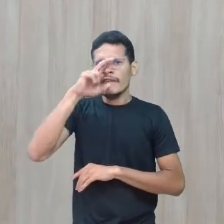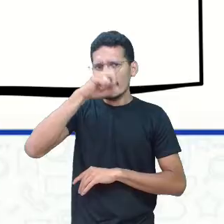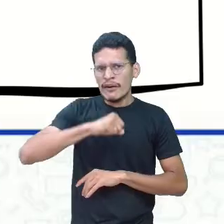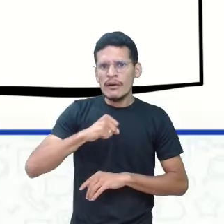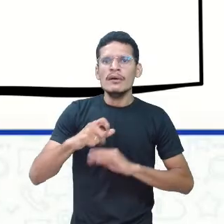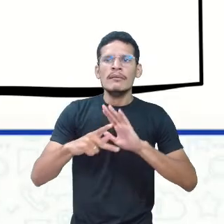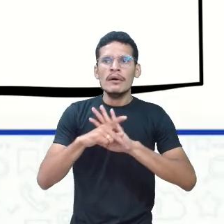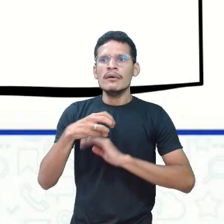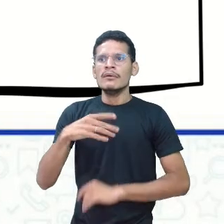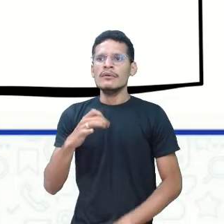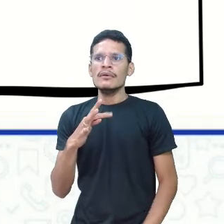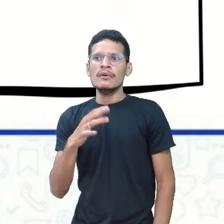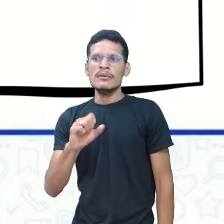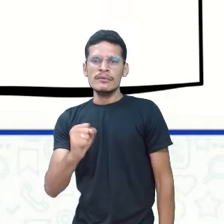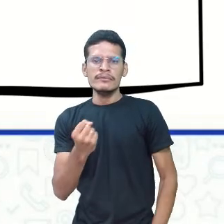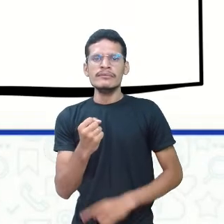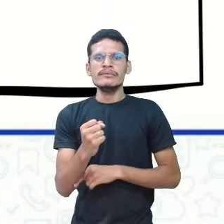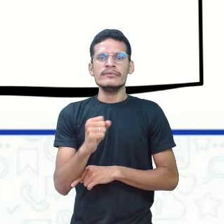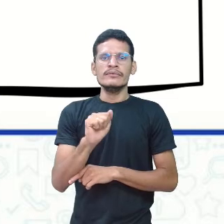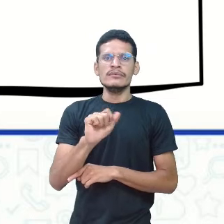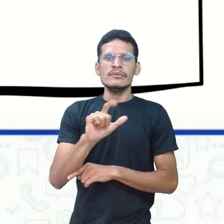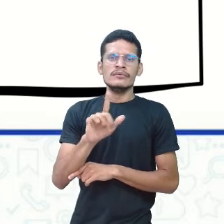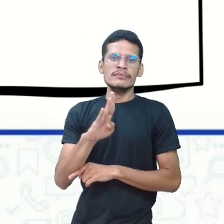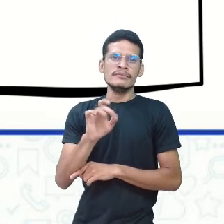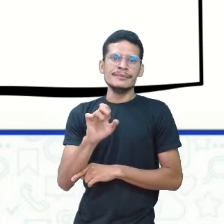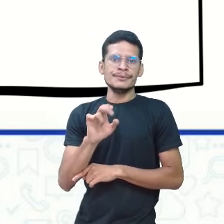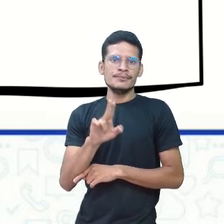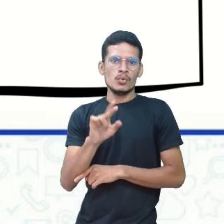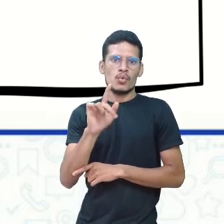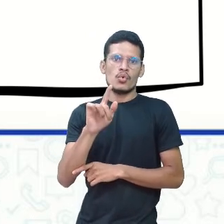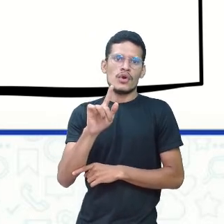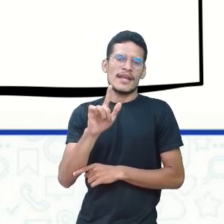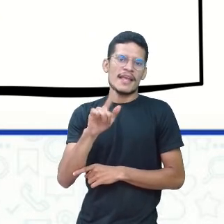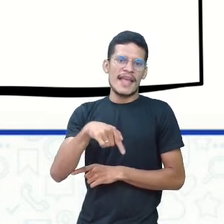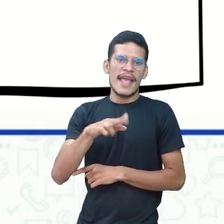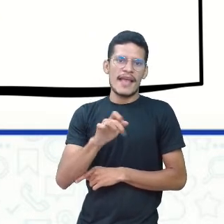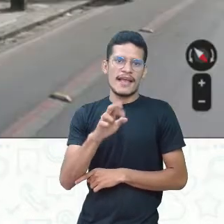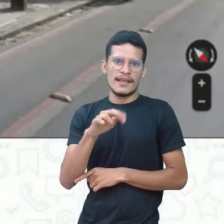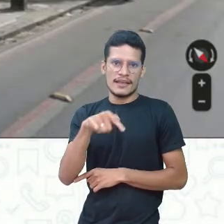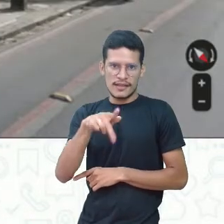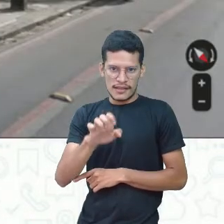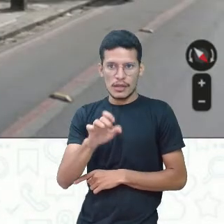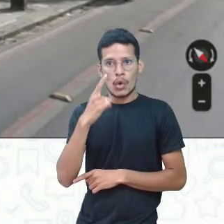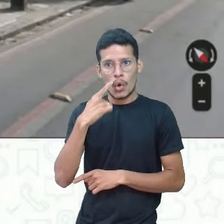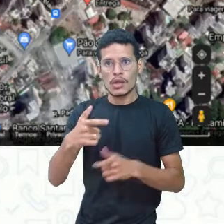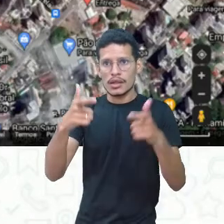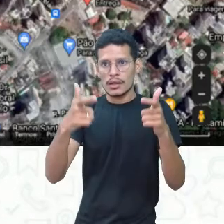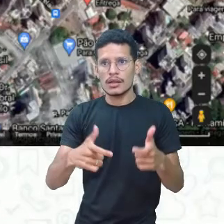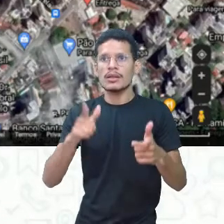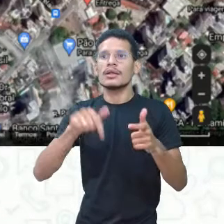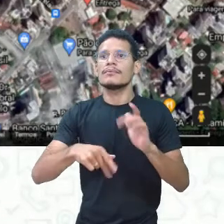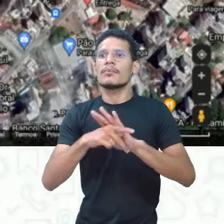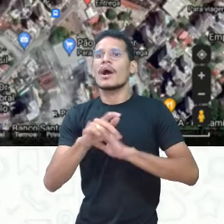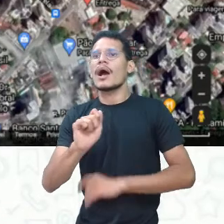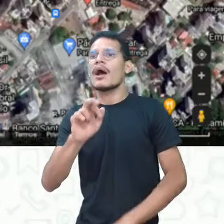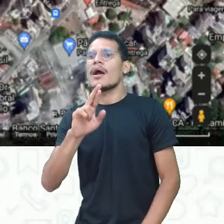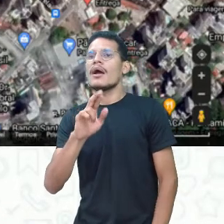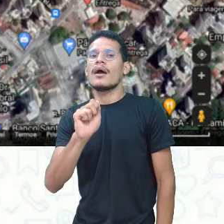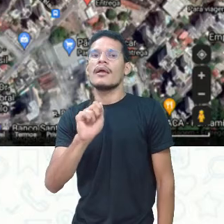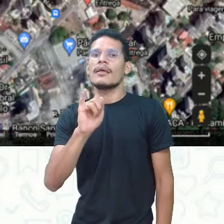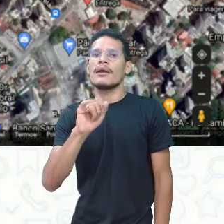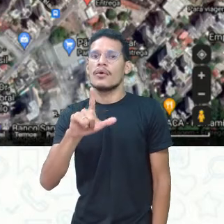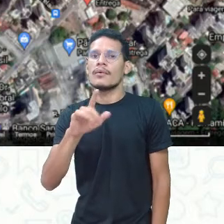por Matias de Albuquerque, o forte do Arraial do Bom Jesus. Aí vamos voltar aqui, ó, no mapa. Aqui,